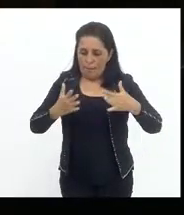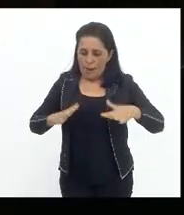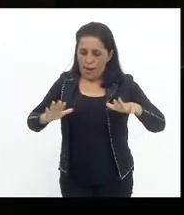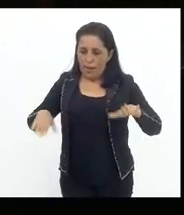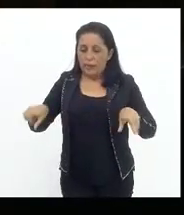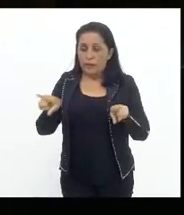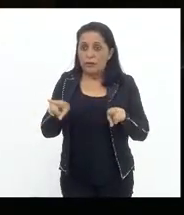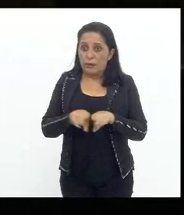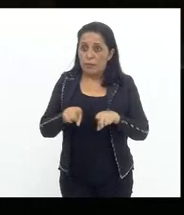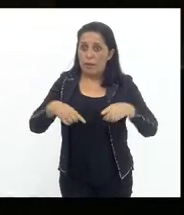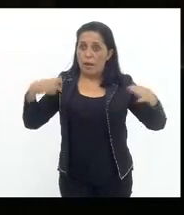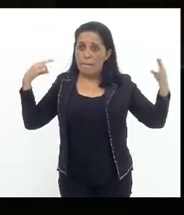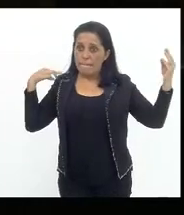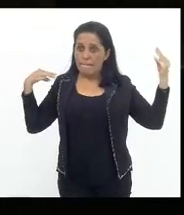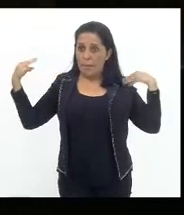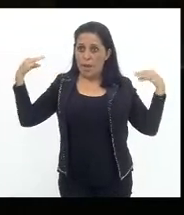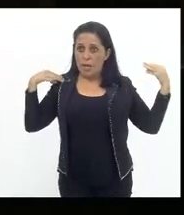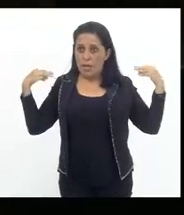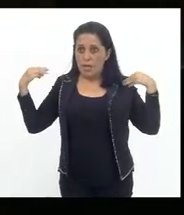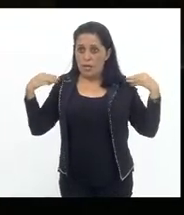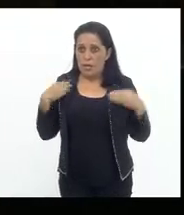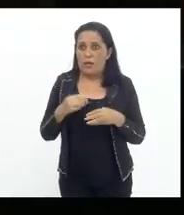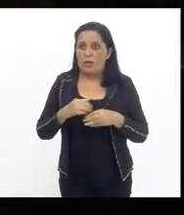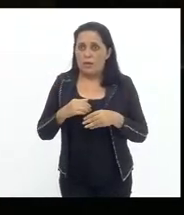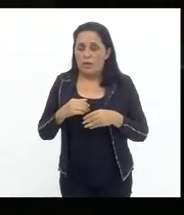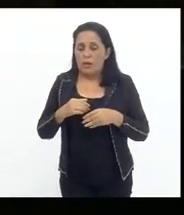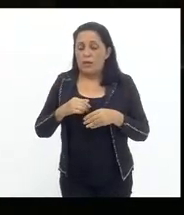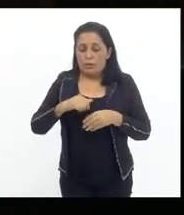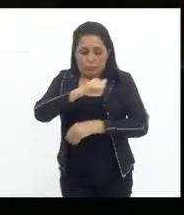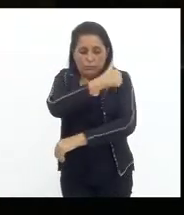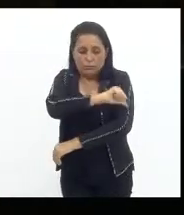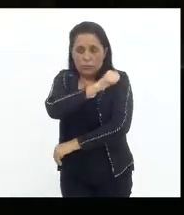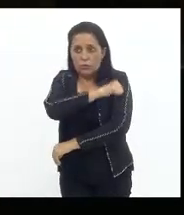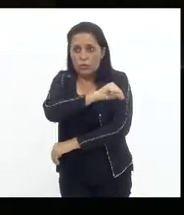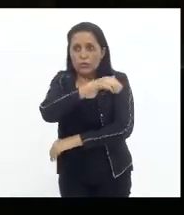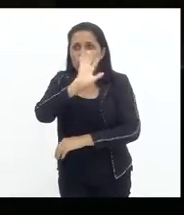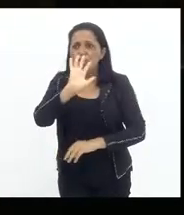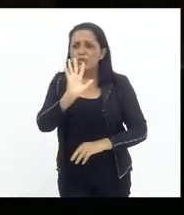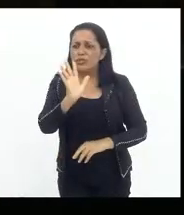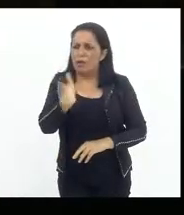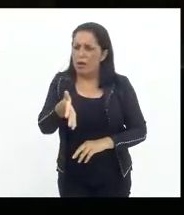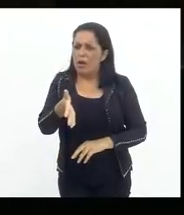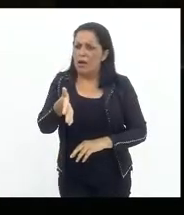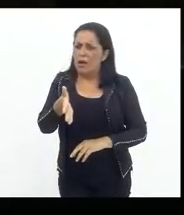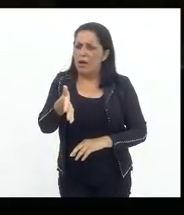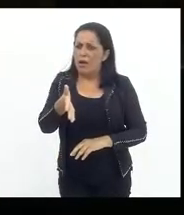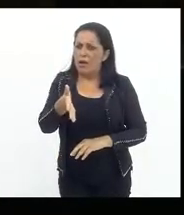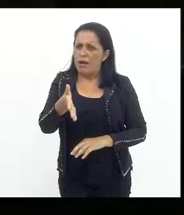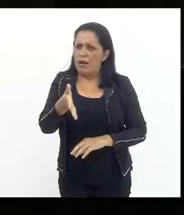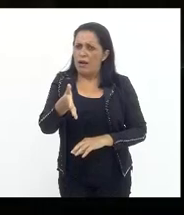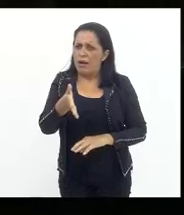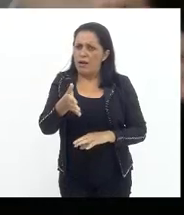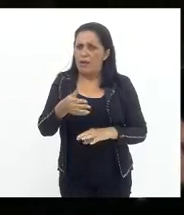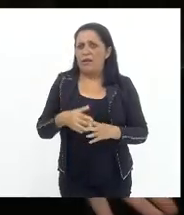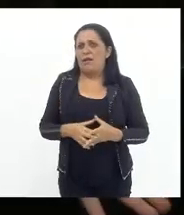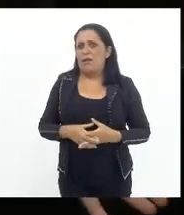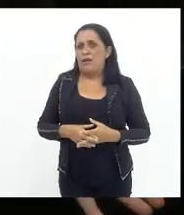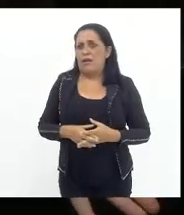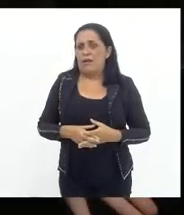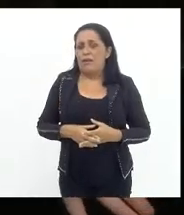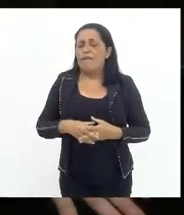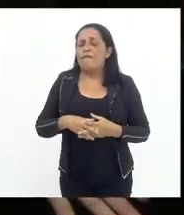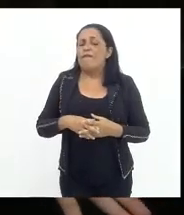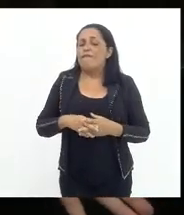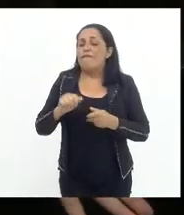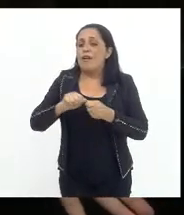do Rio de Janeiro, que já fez esse estado, inclusive, ser capital da